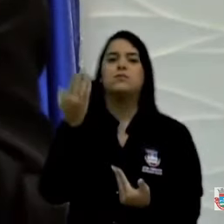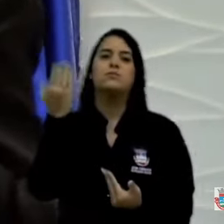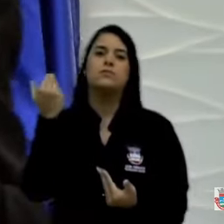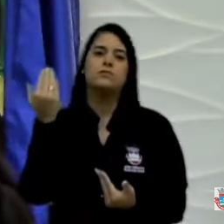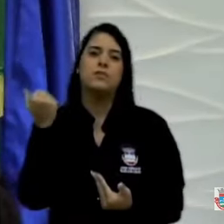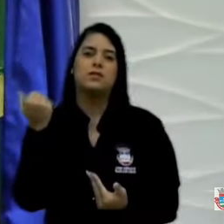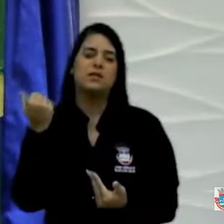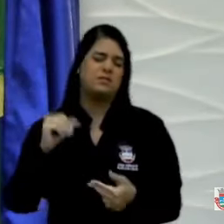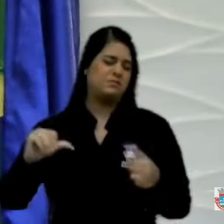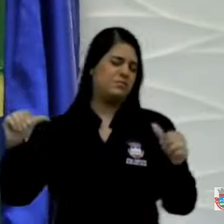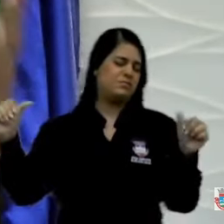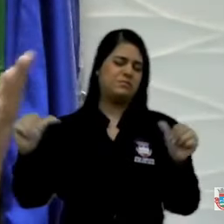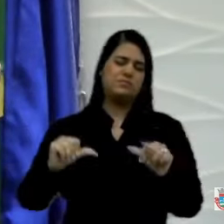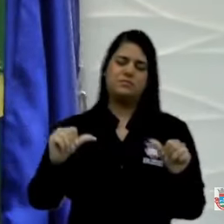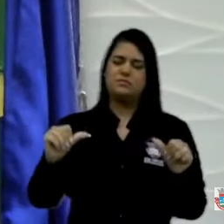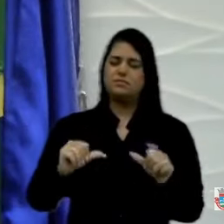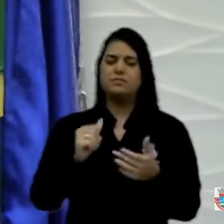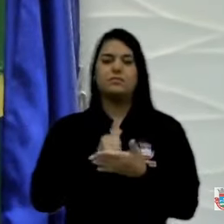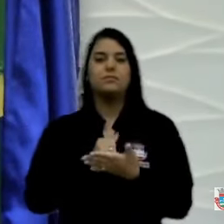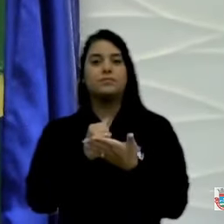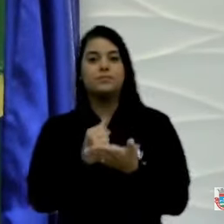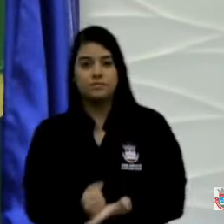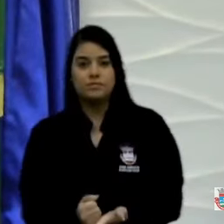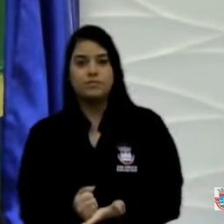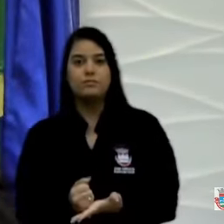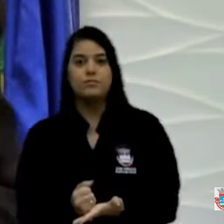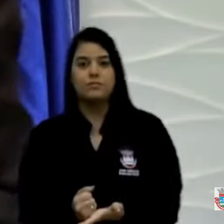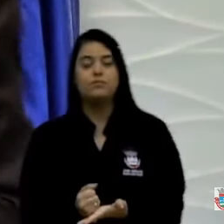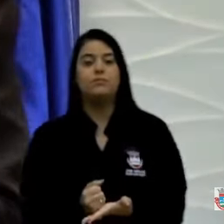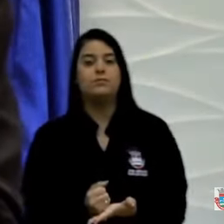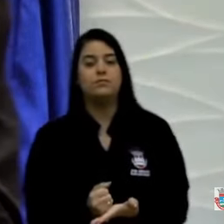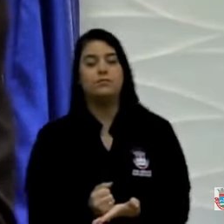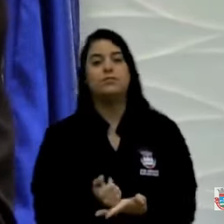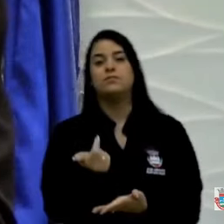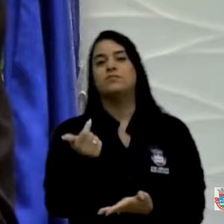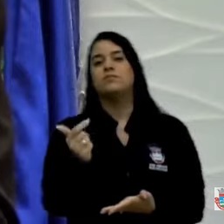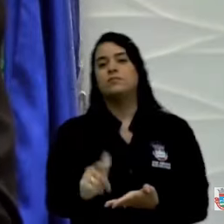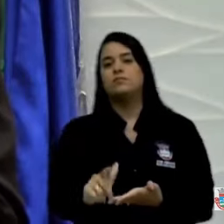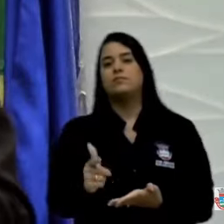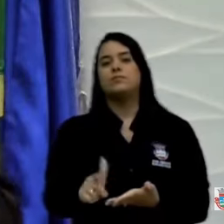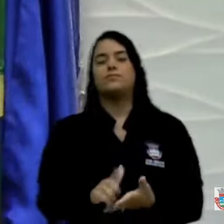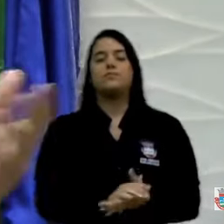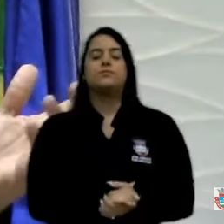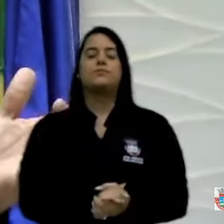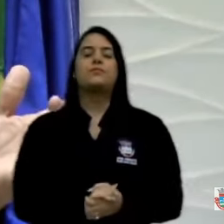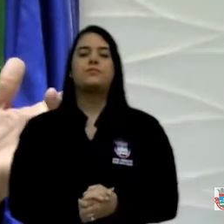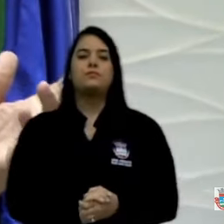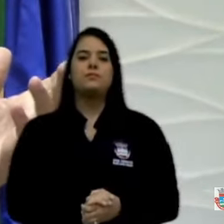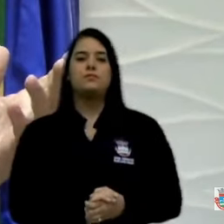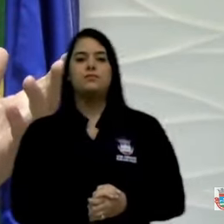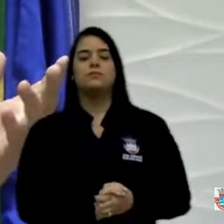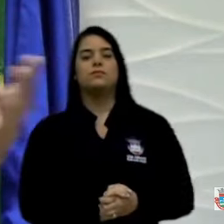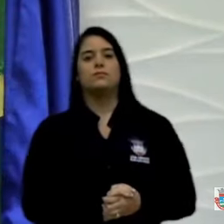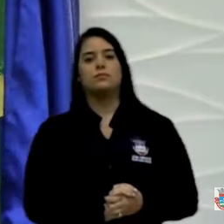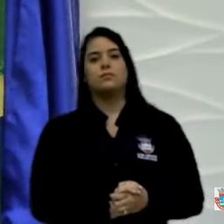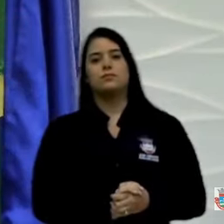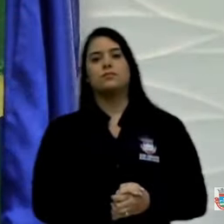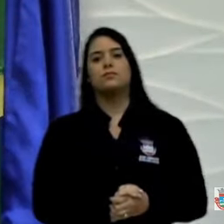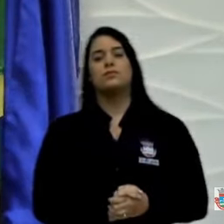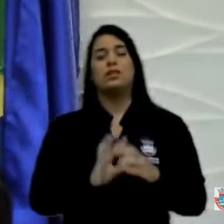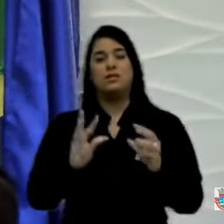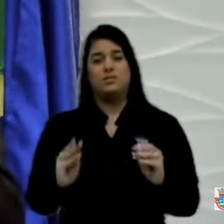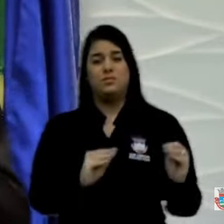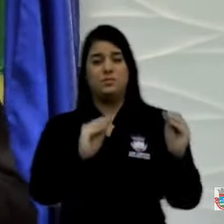um absurdo defender aquilo que não tem defesa, aquilo que realmente é indefensável. Entregar